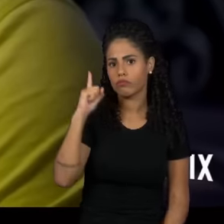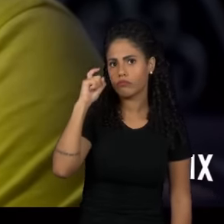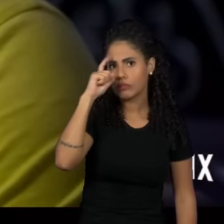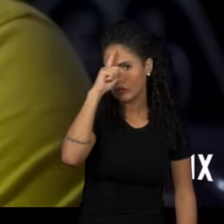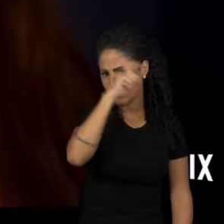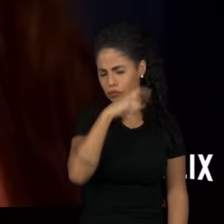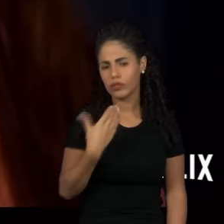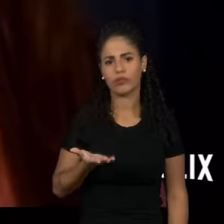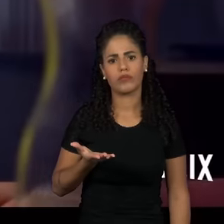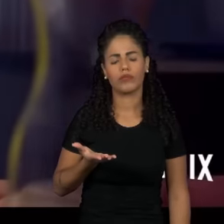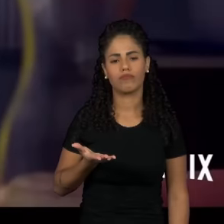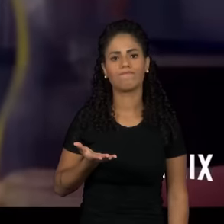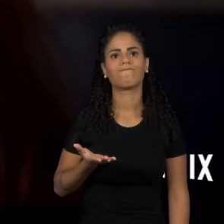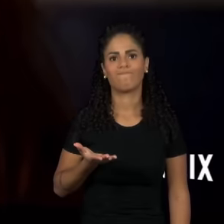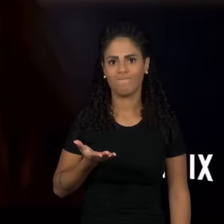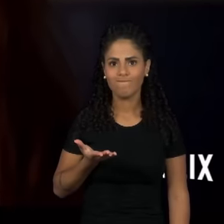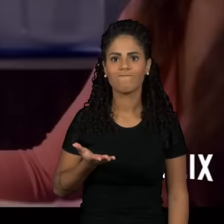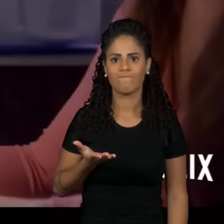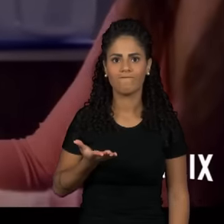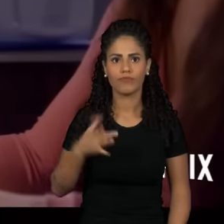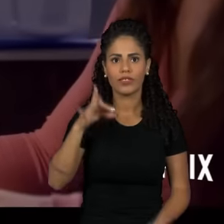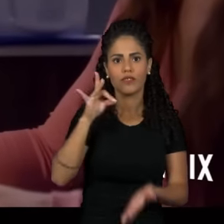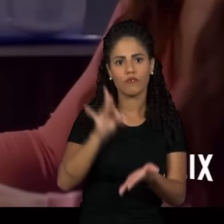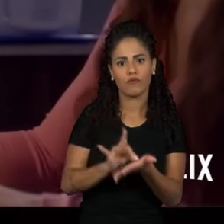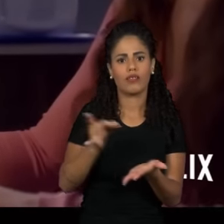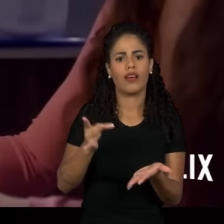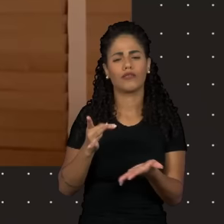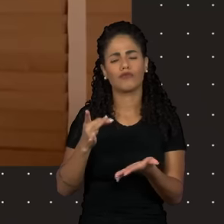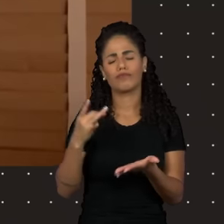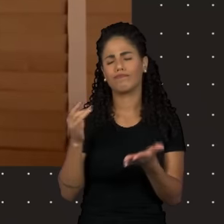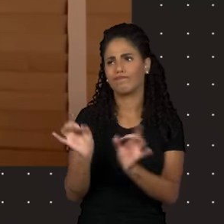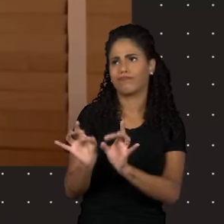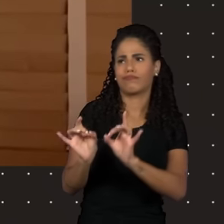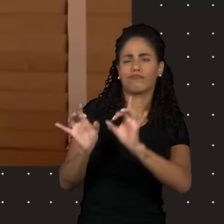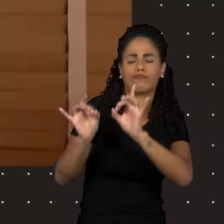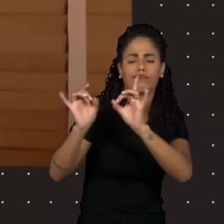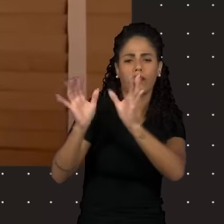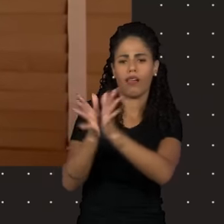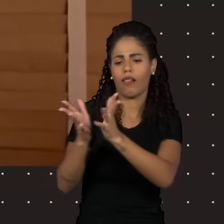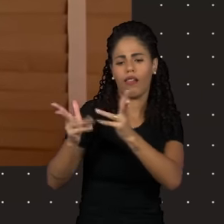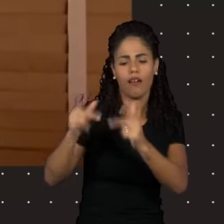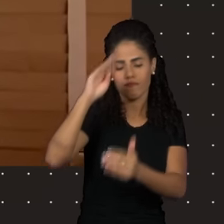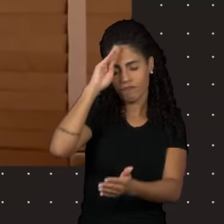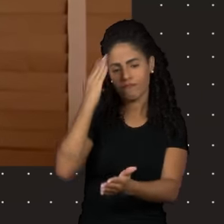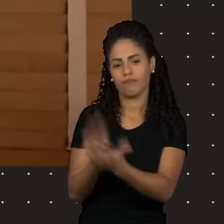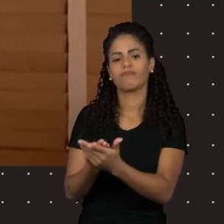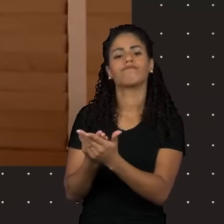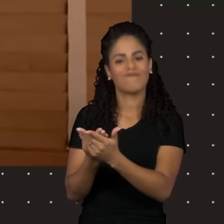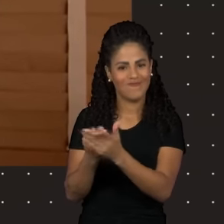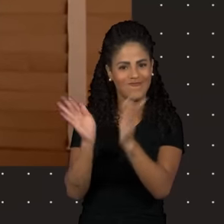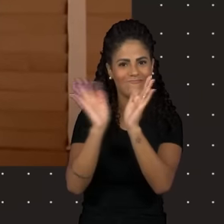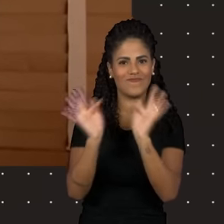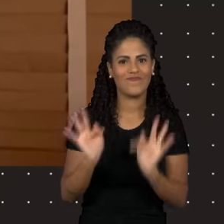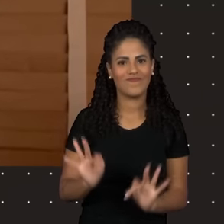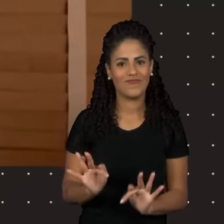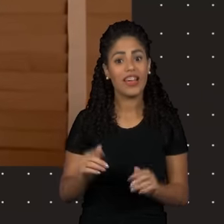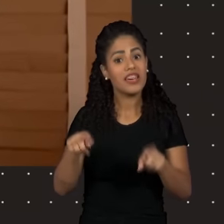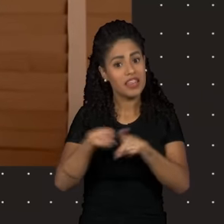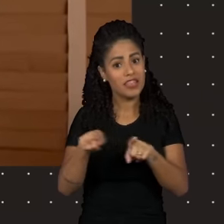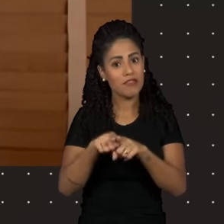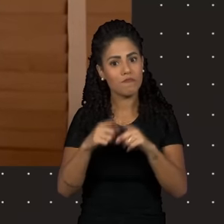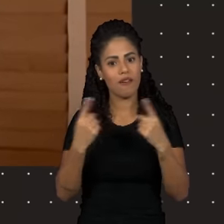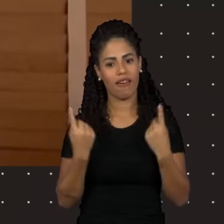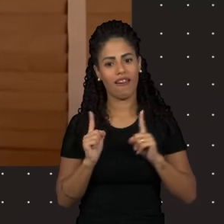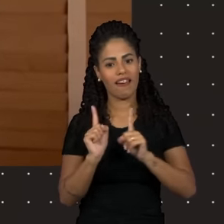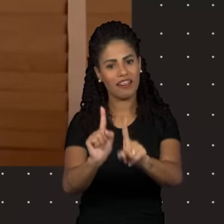foi, na verdade, de uma grande beleza, de confiança. Eu fiquei realmente muito feliz de poder vir até aqui e